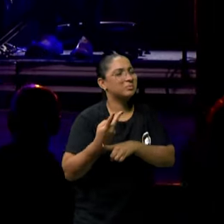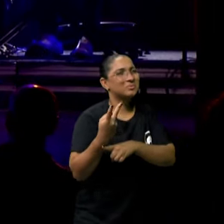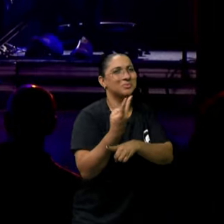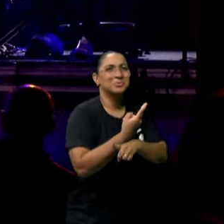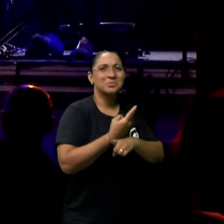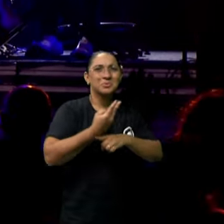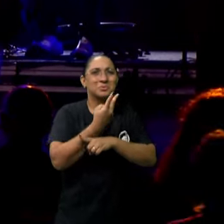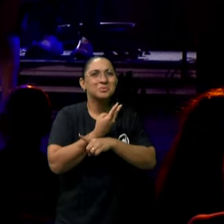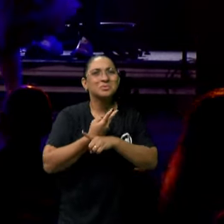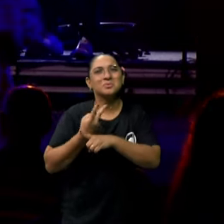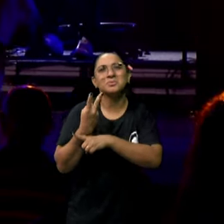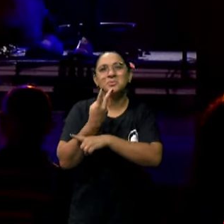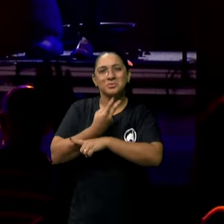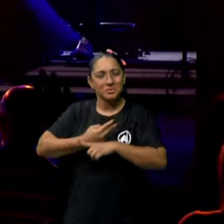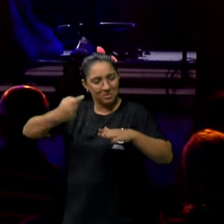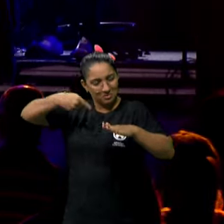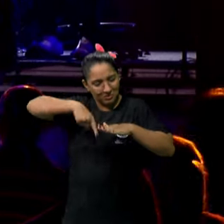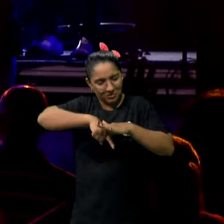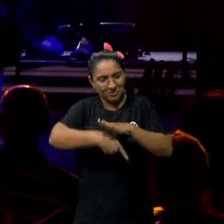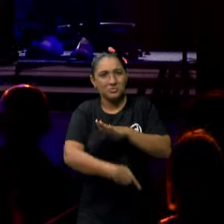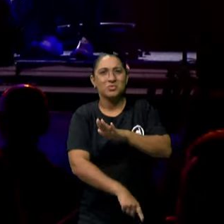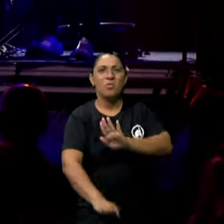é o Senhor